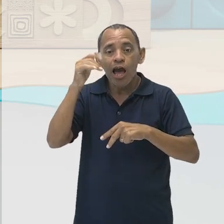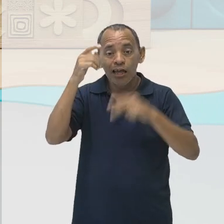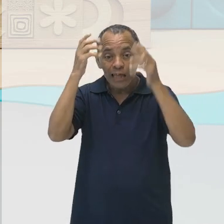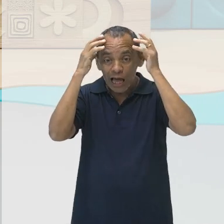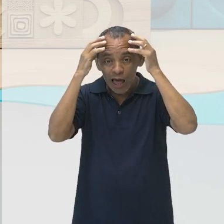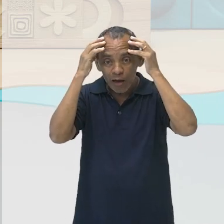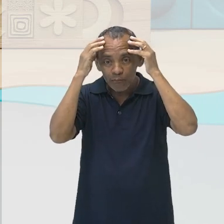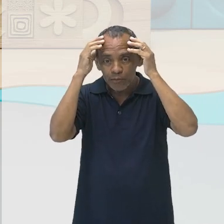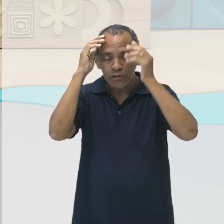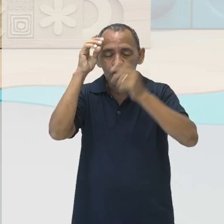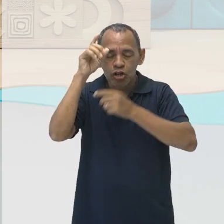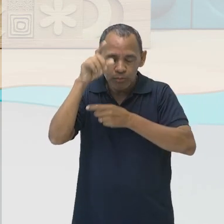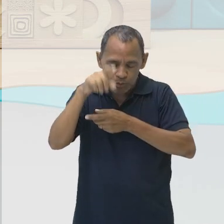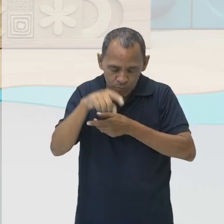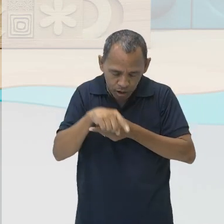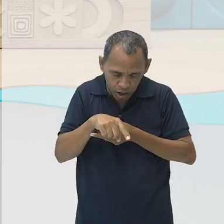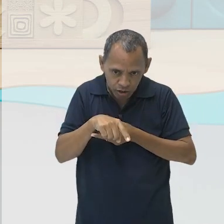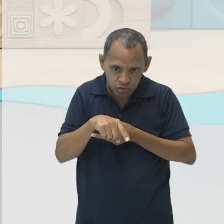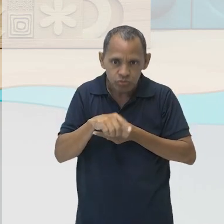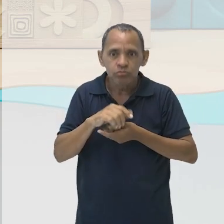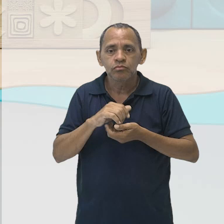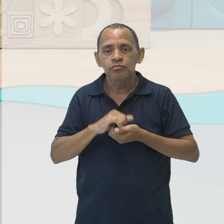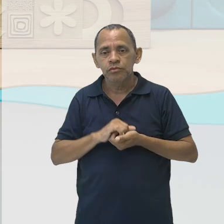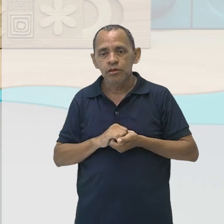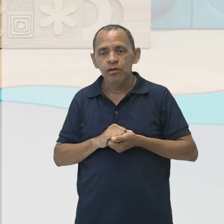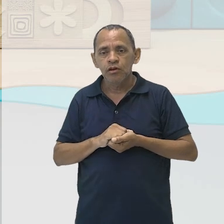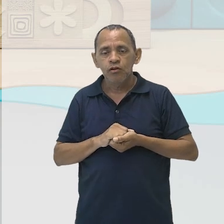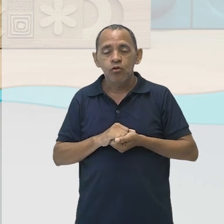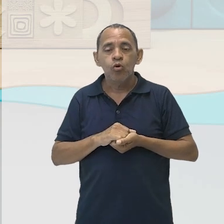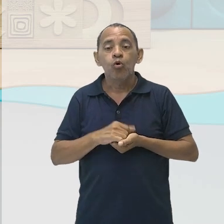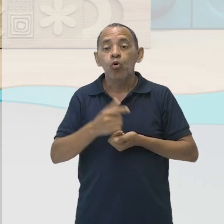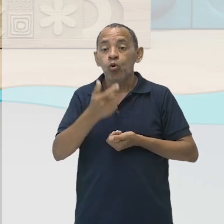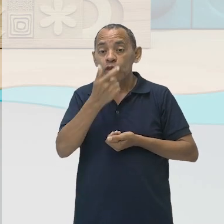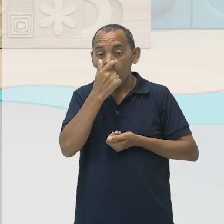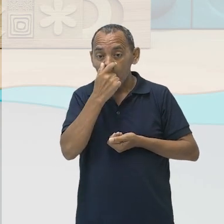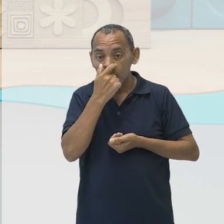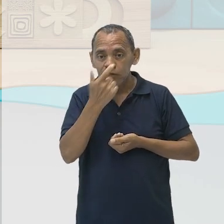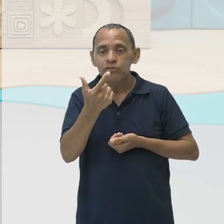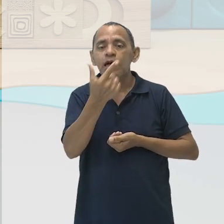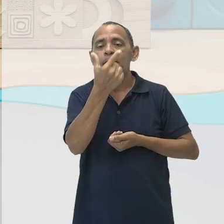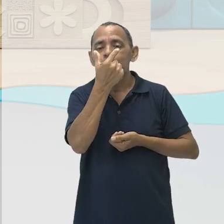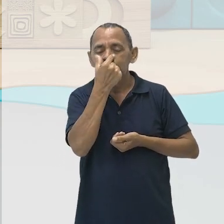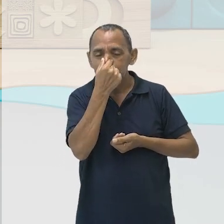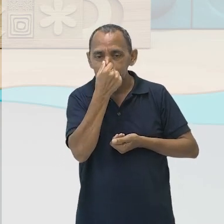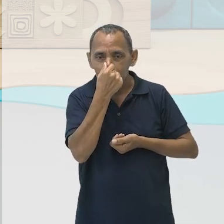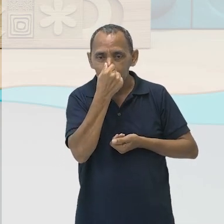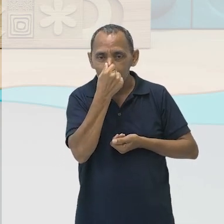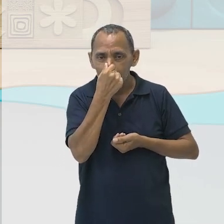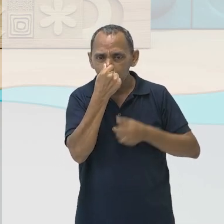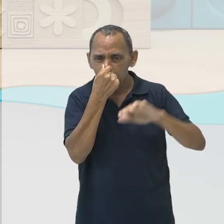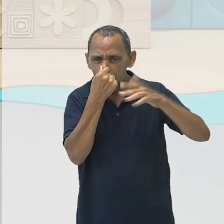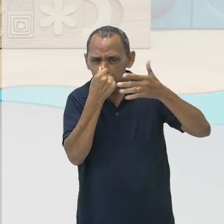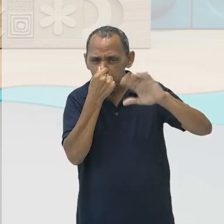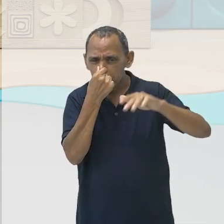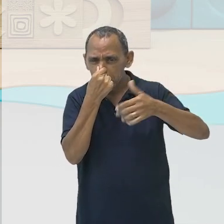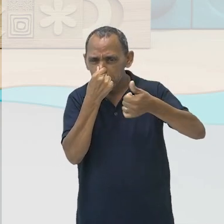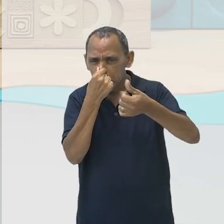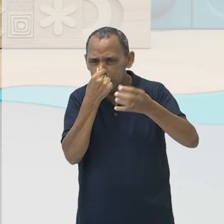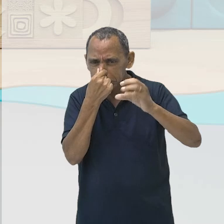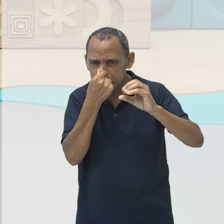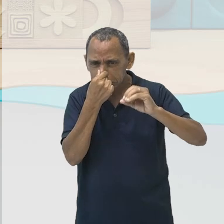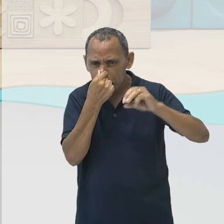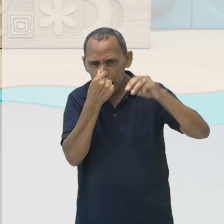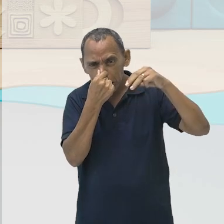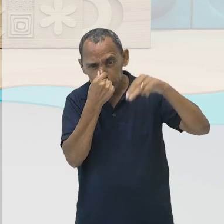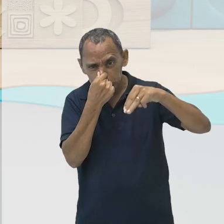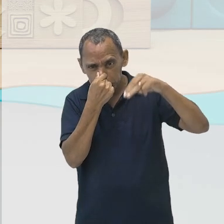vai fazer o quê? Apertar a narina que está sangrando por aproximadamente 10 minutos.